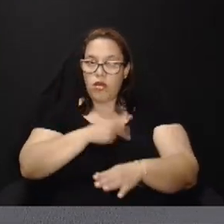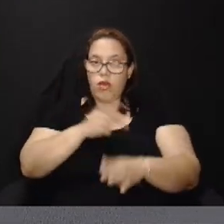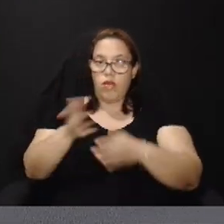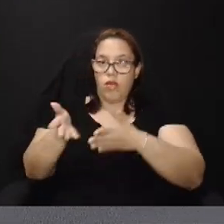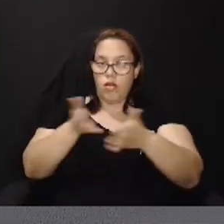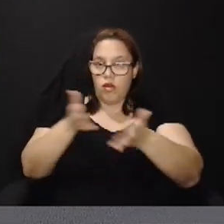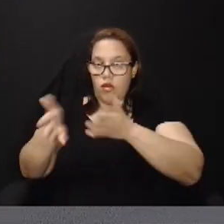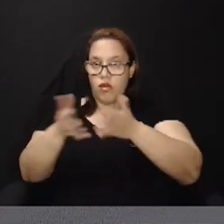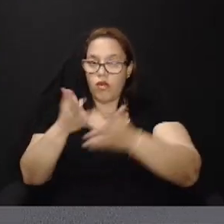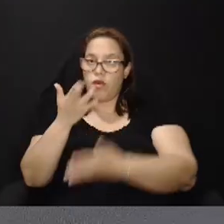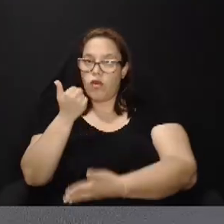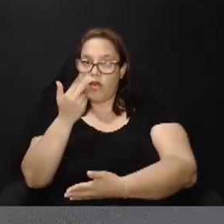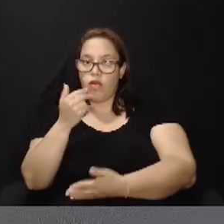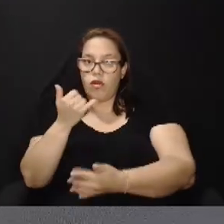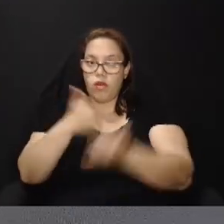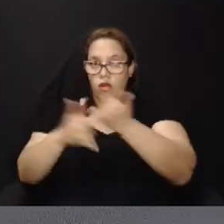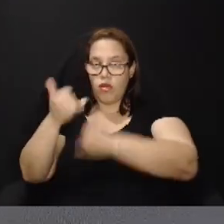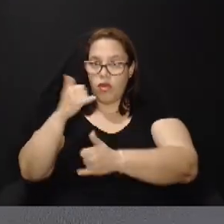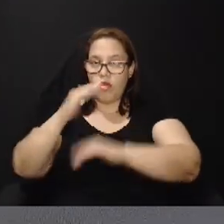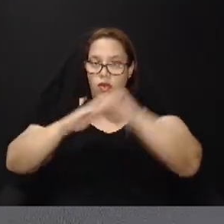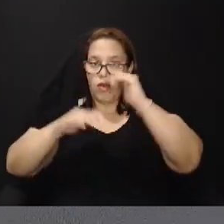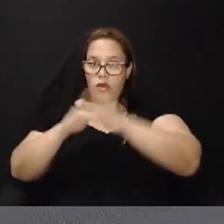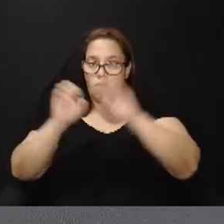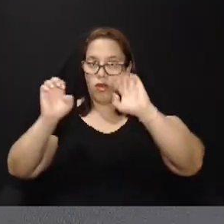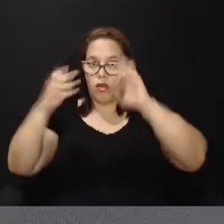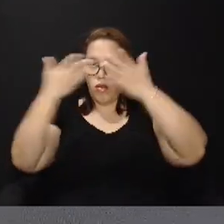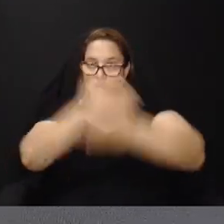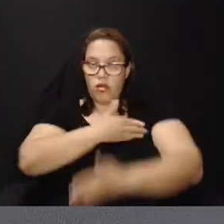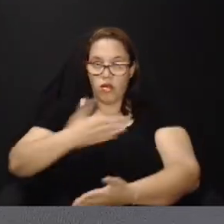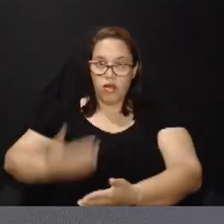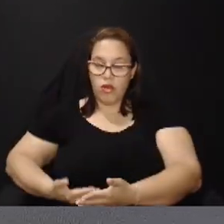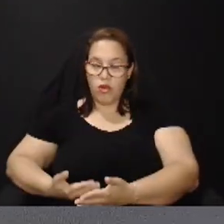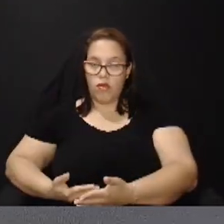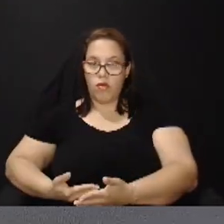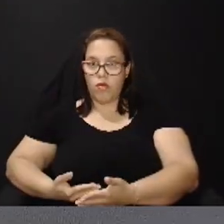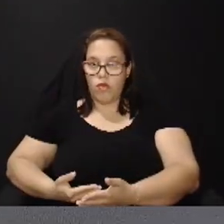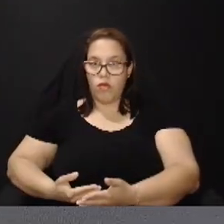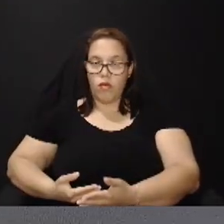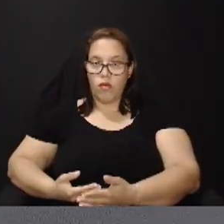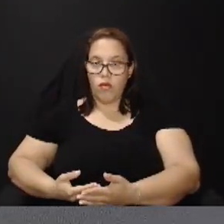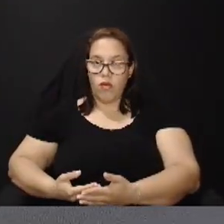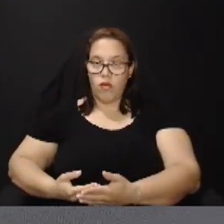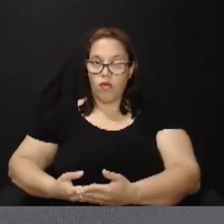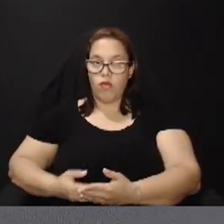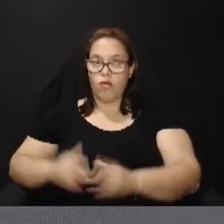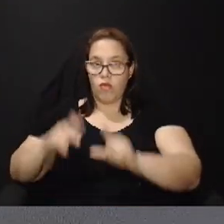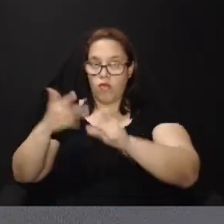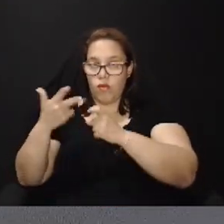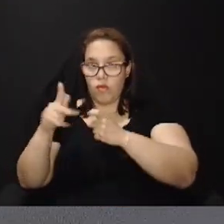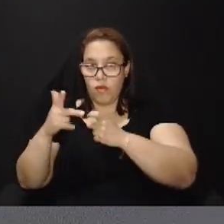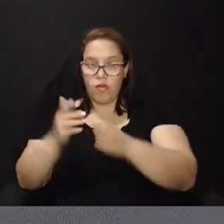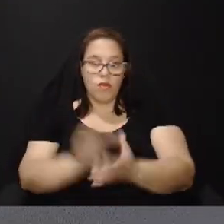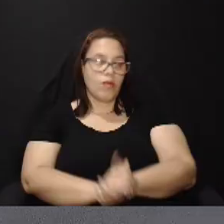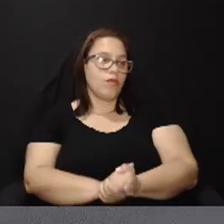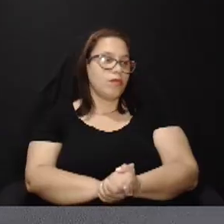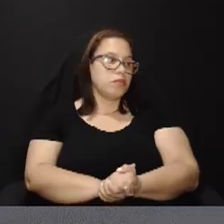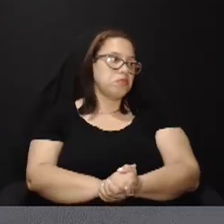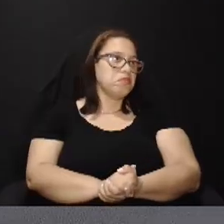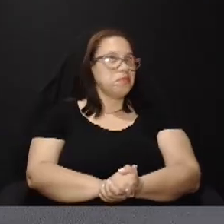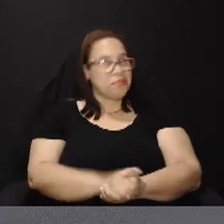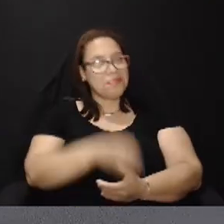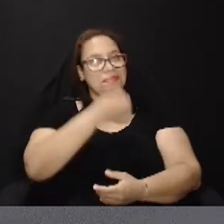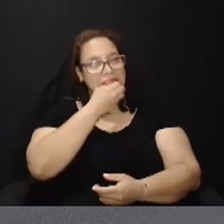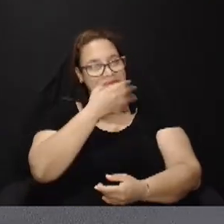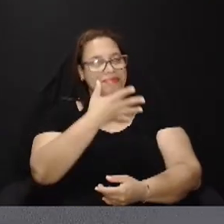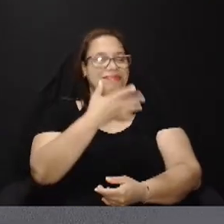alimentos, brinquedos e serviços durante os eventos públicos comemorativos promovidos pelo Executivo. Acho bem interessante, né? Esse